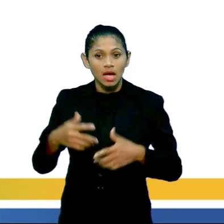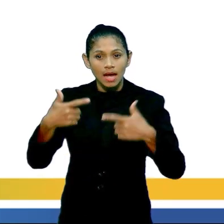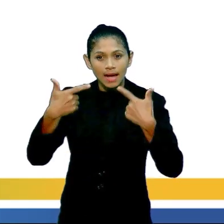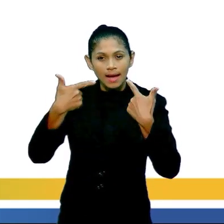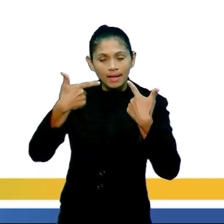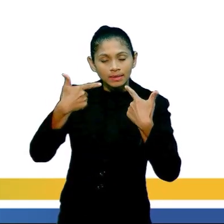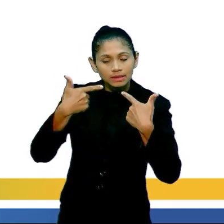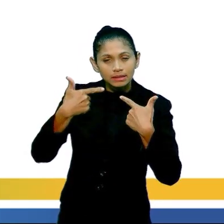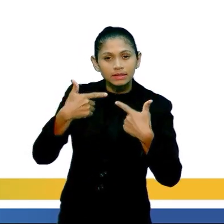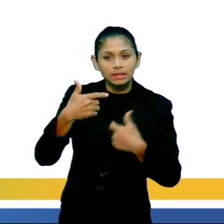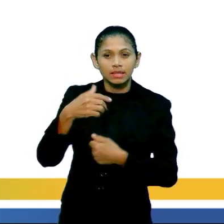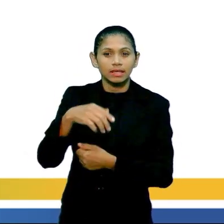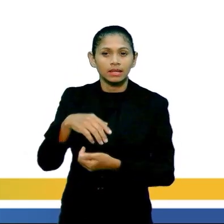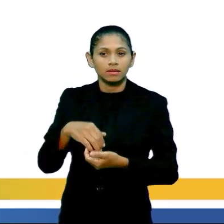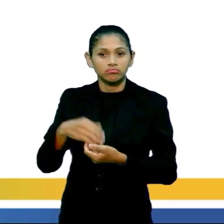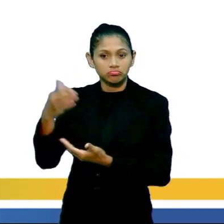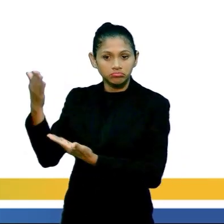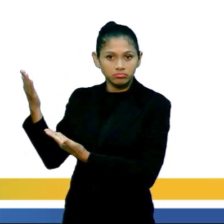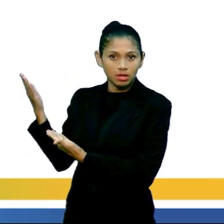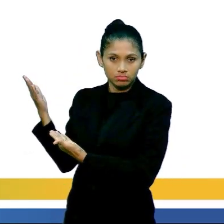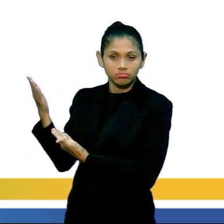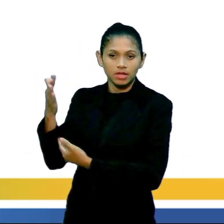aquela verdade que